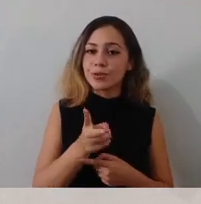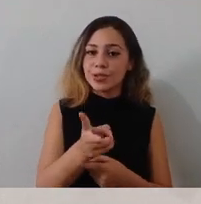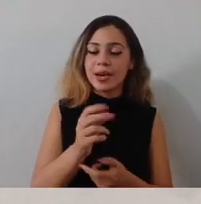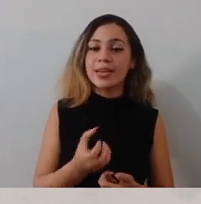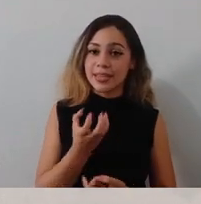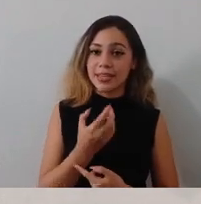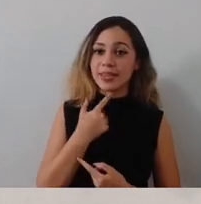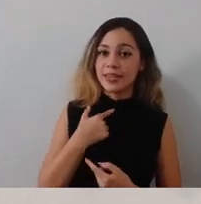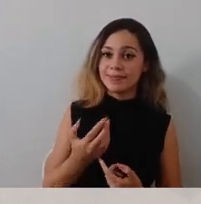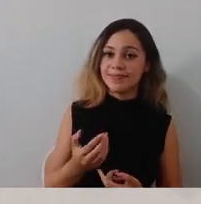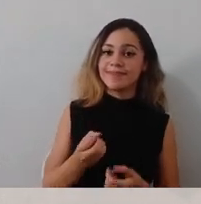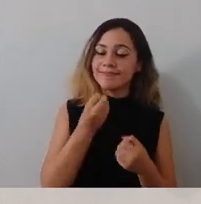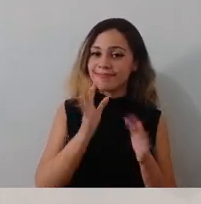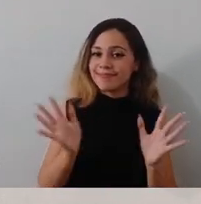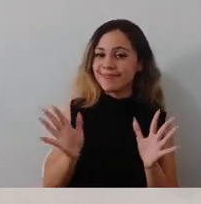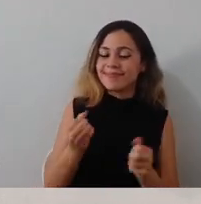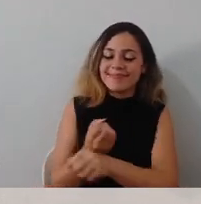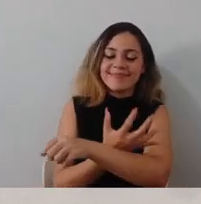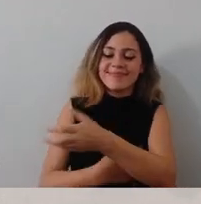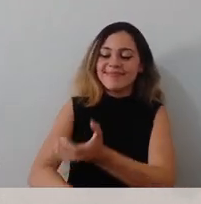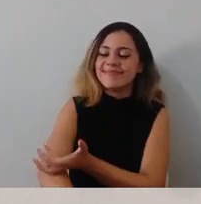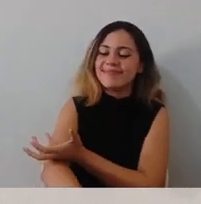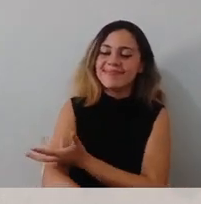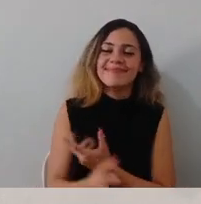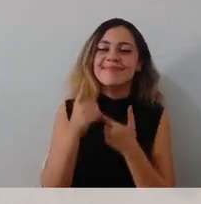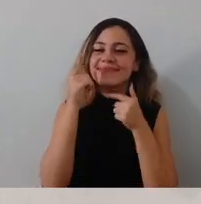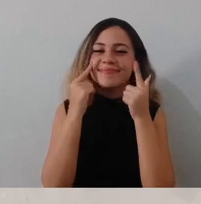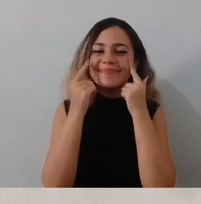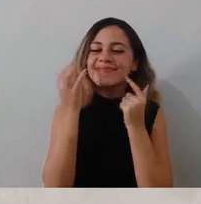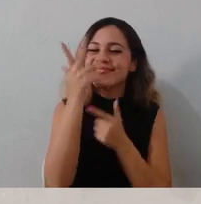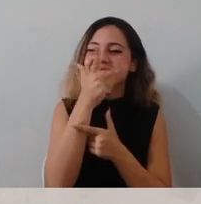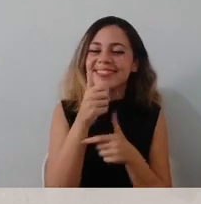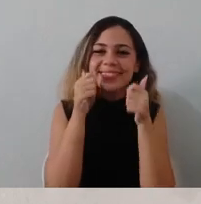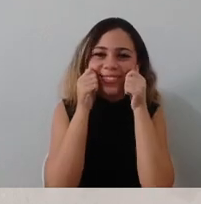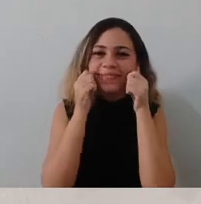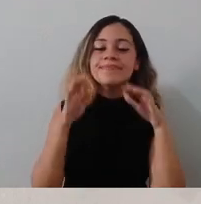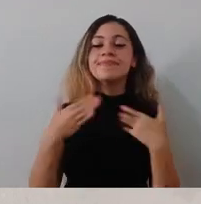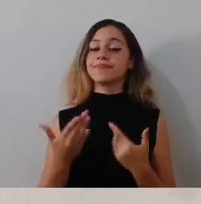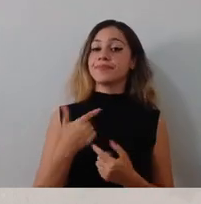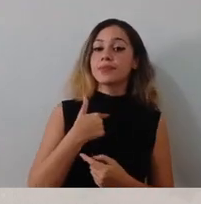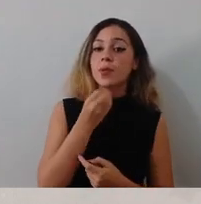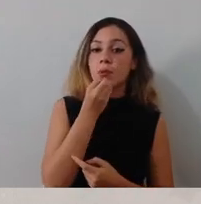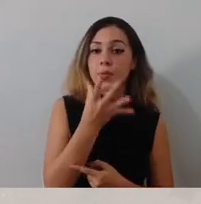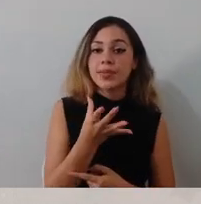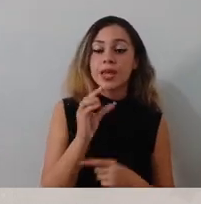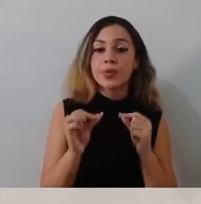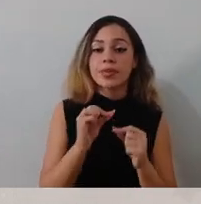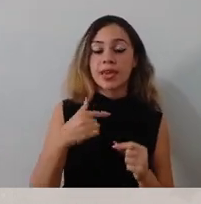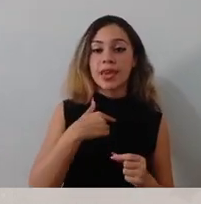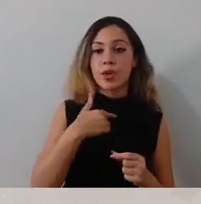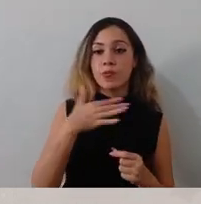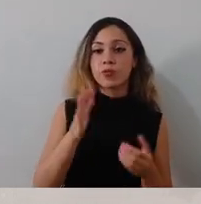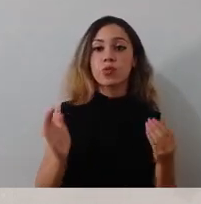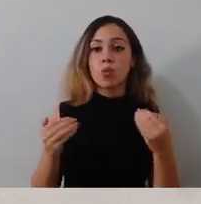Pode continuar. Você quer continuar? Não? Ela ficou emocionada. Gente, que lindo isso. Que eu contei para ela, inclusive, eu não sei se eu já